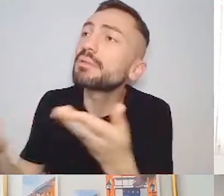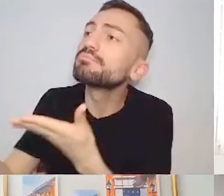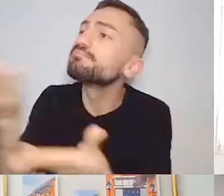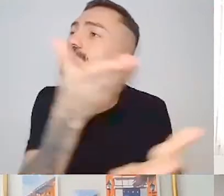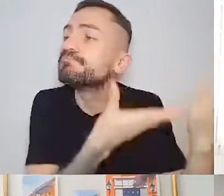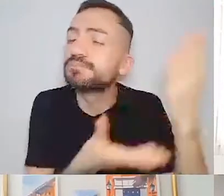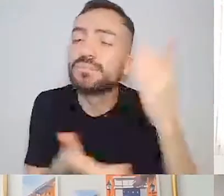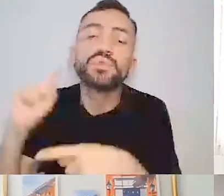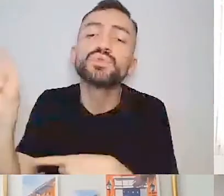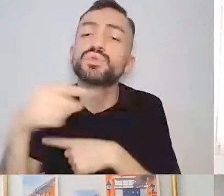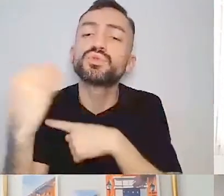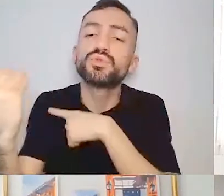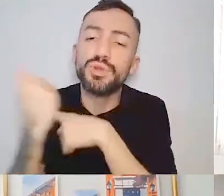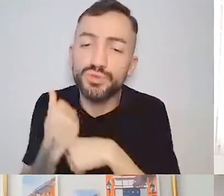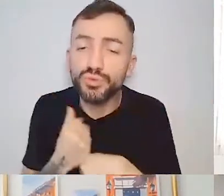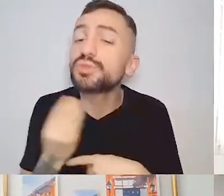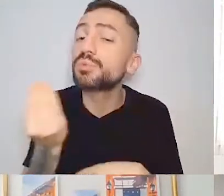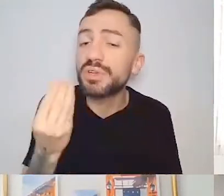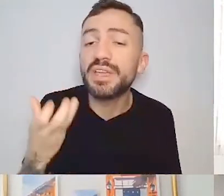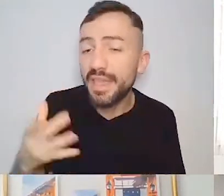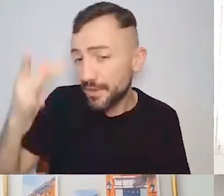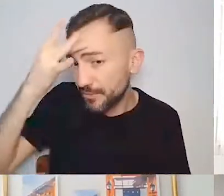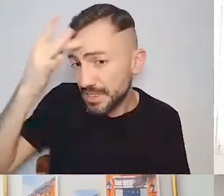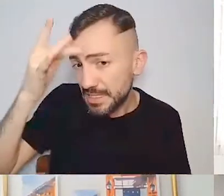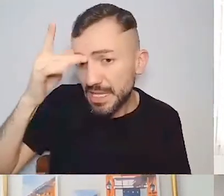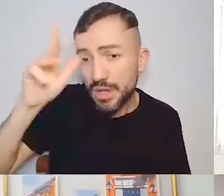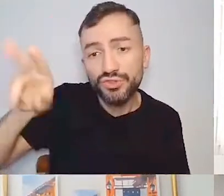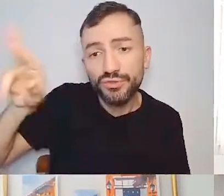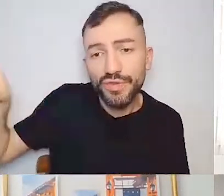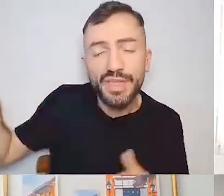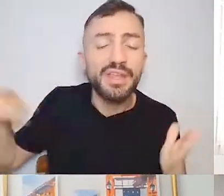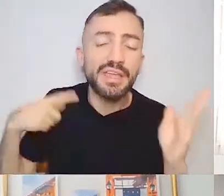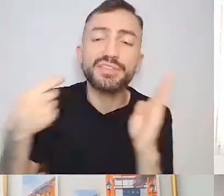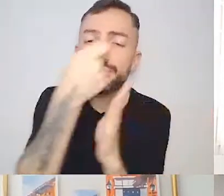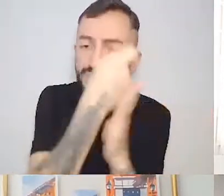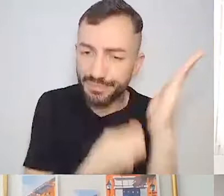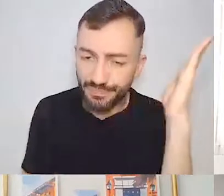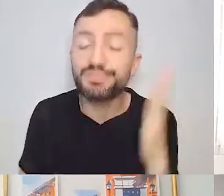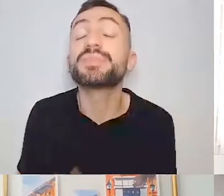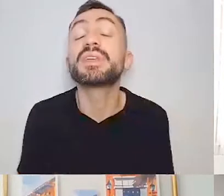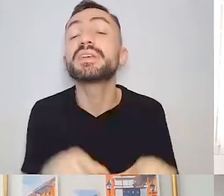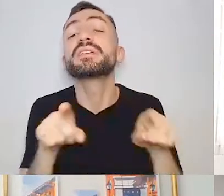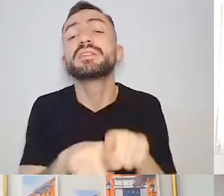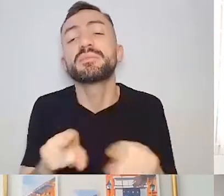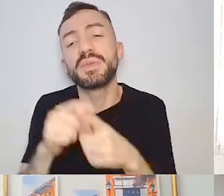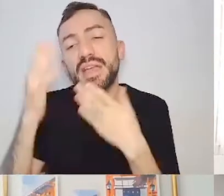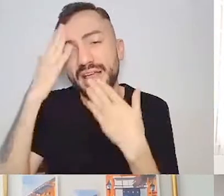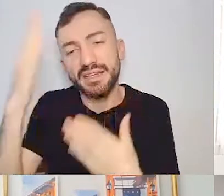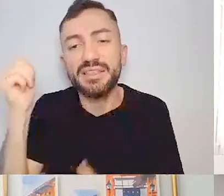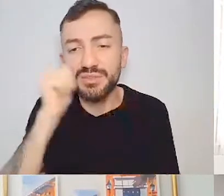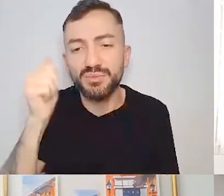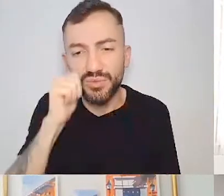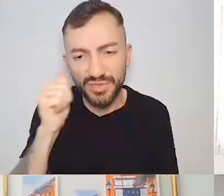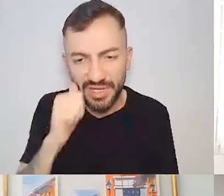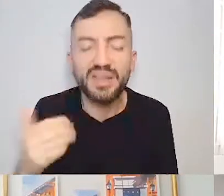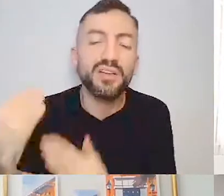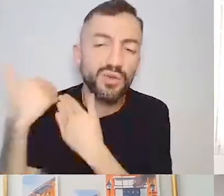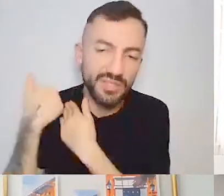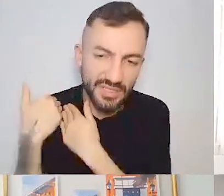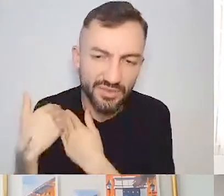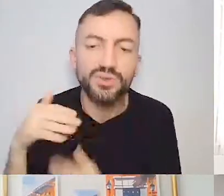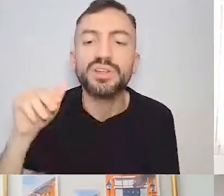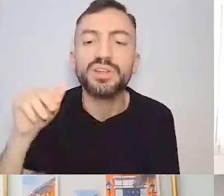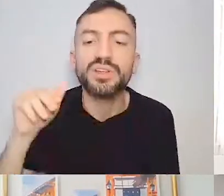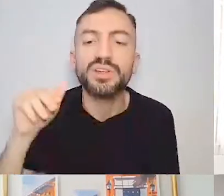conseguisse fomentar, então, outras perspectivas nesse nosso material. E também agradeço a defensora, coordenadora auxiliar Nálida